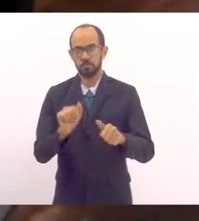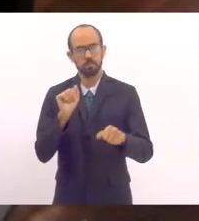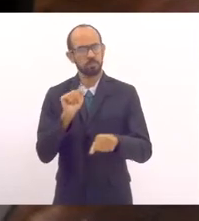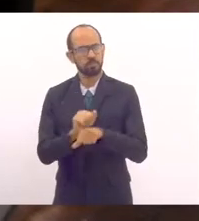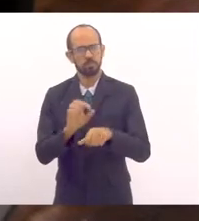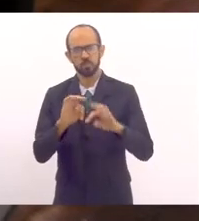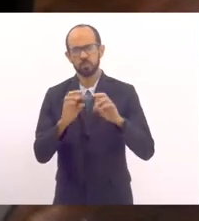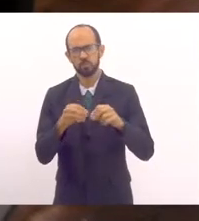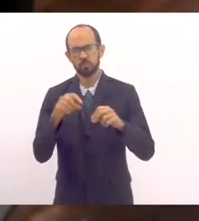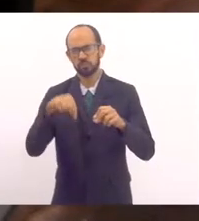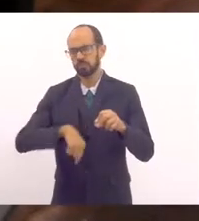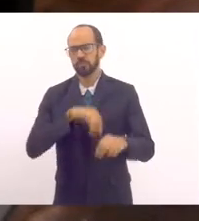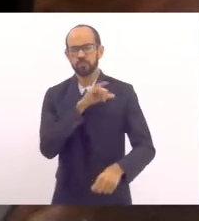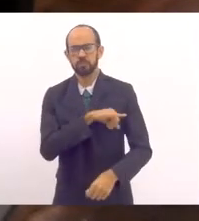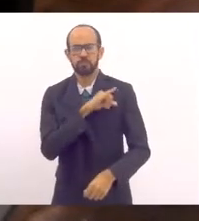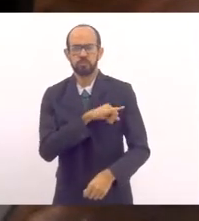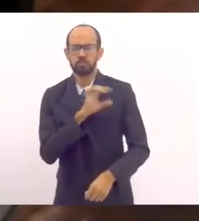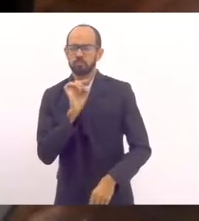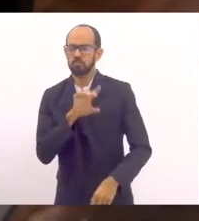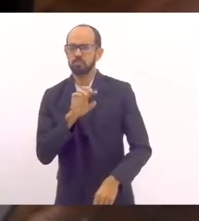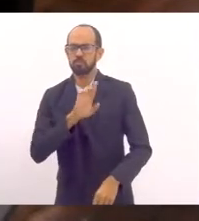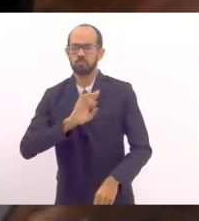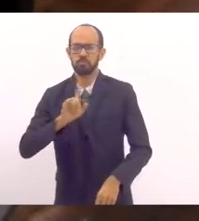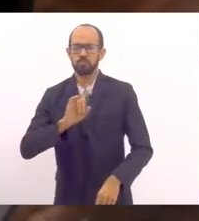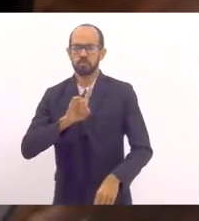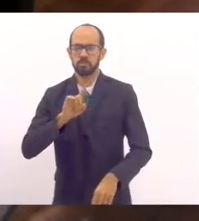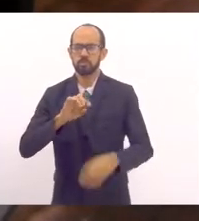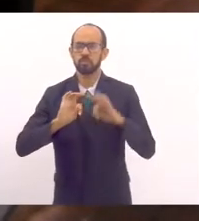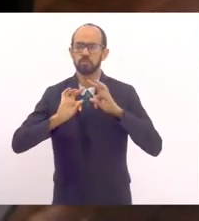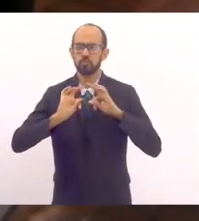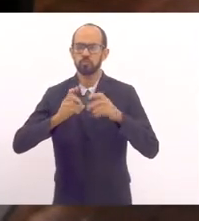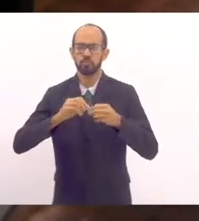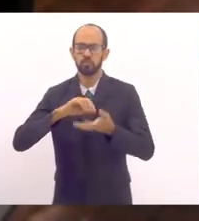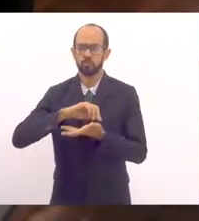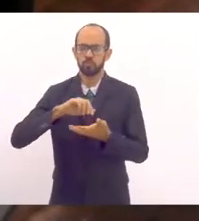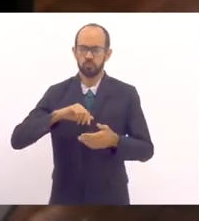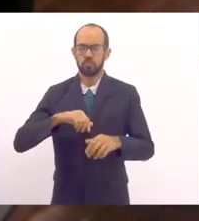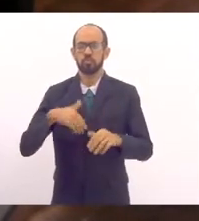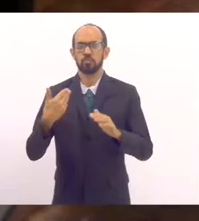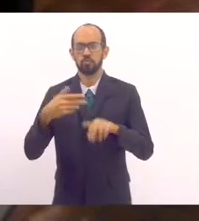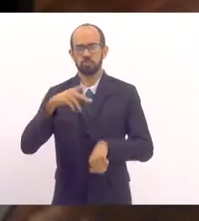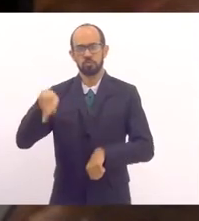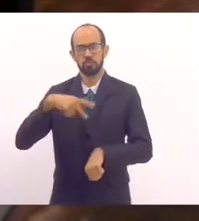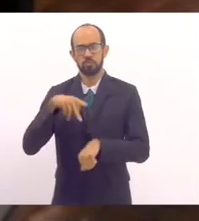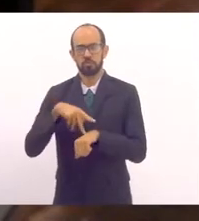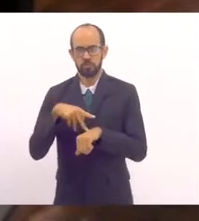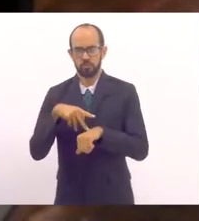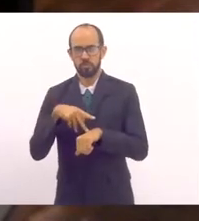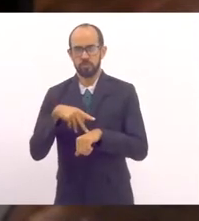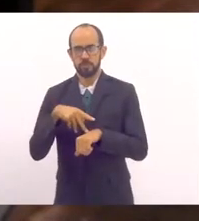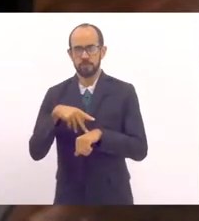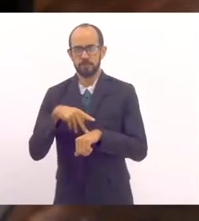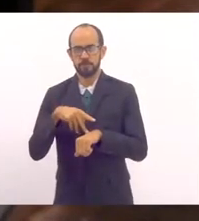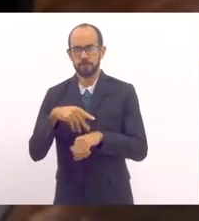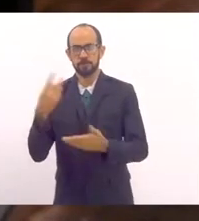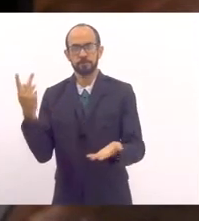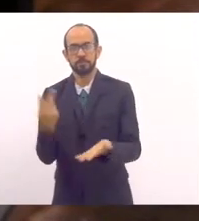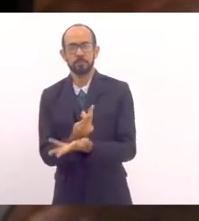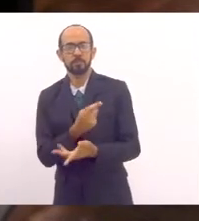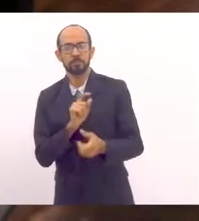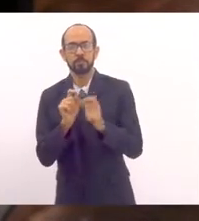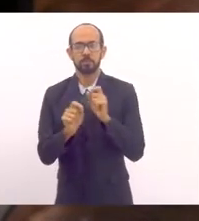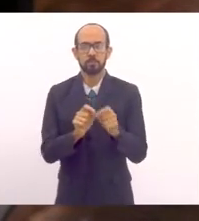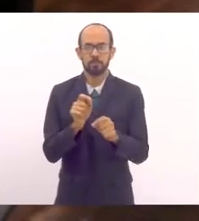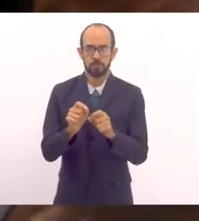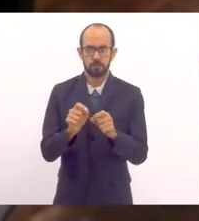parou aqui no Rio, no mundo inteiro, 2020 e 2021. Olha o que aconteceu, deputada, como que a gente tem que estar